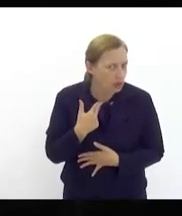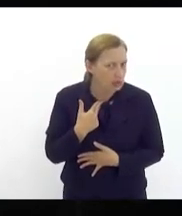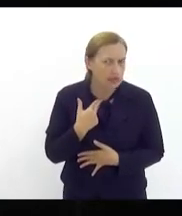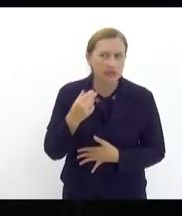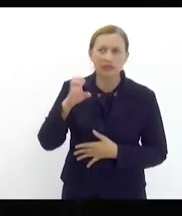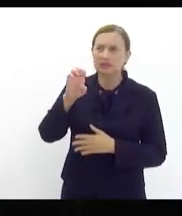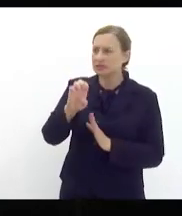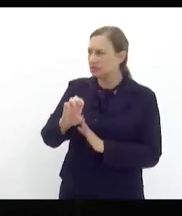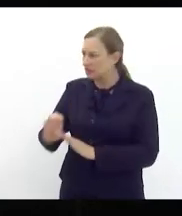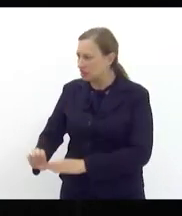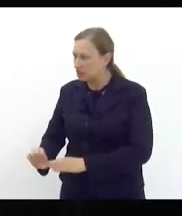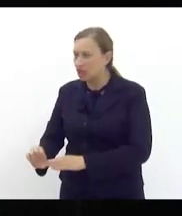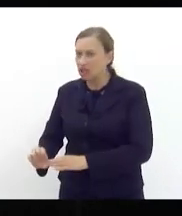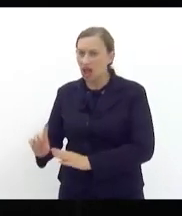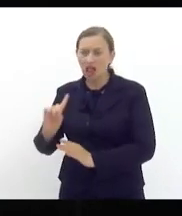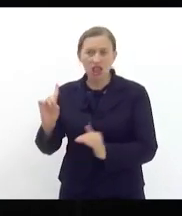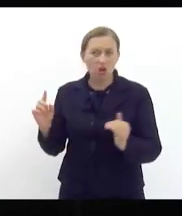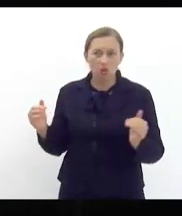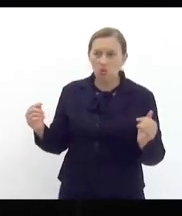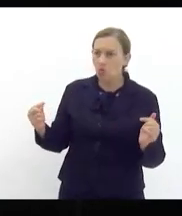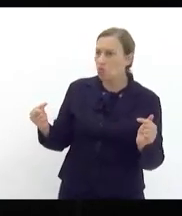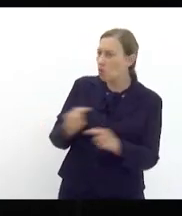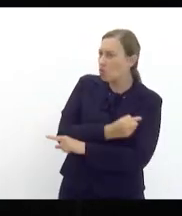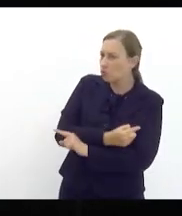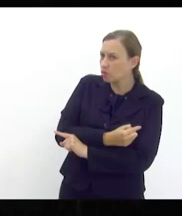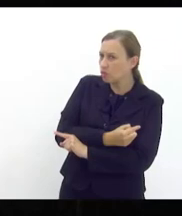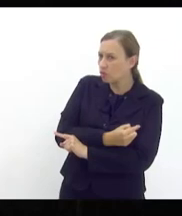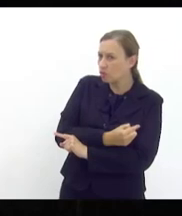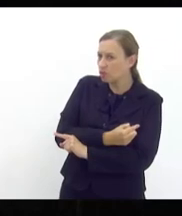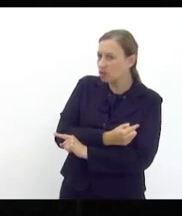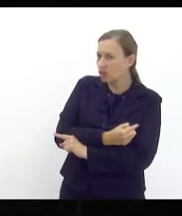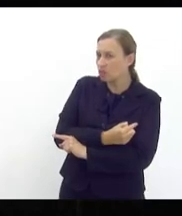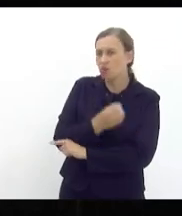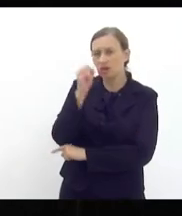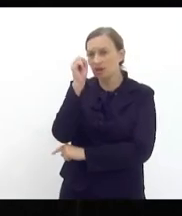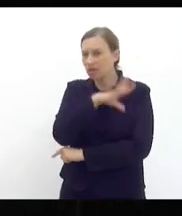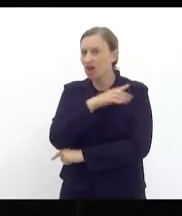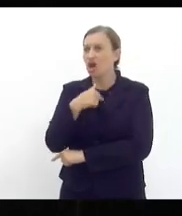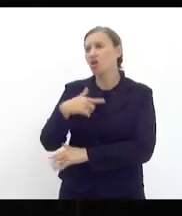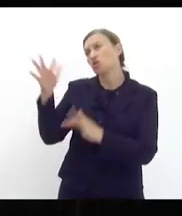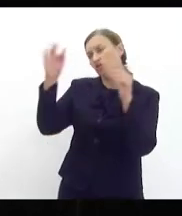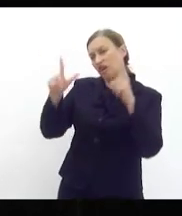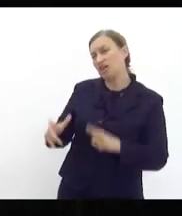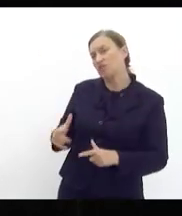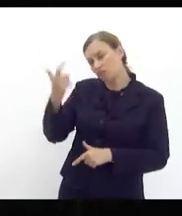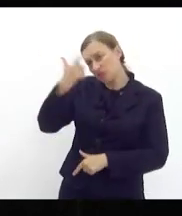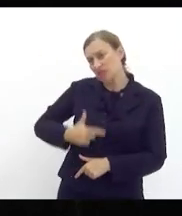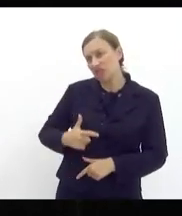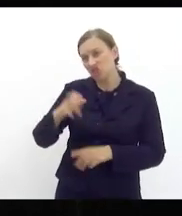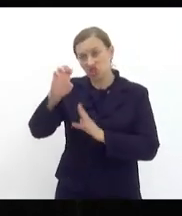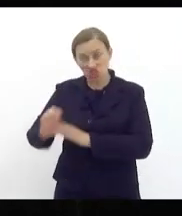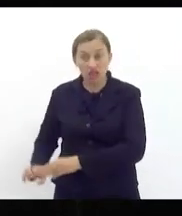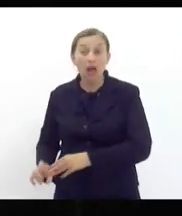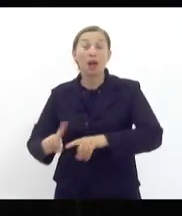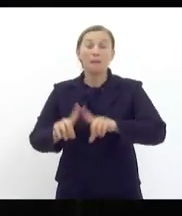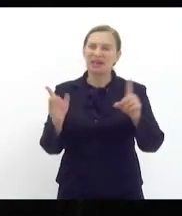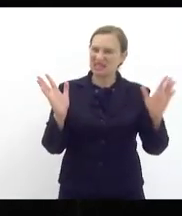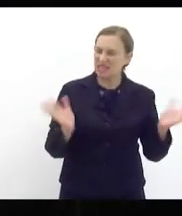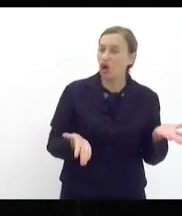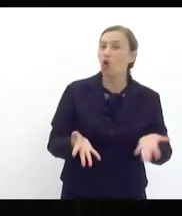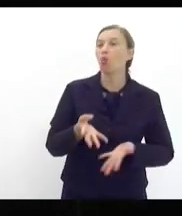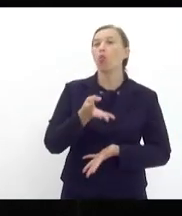esquerda é não concordar com esse tipo de absurdo eu estou feliz por ser de esquerda agora nós